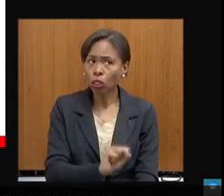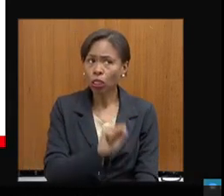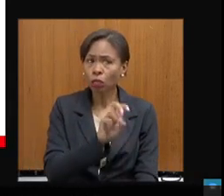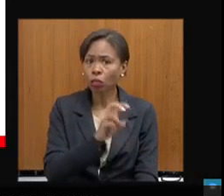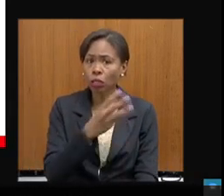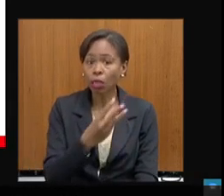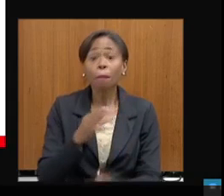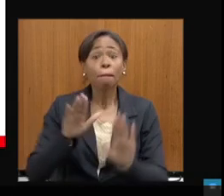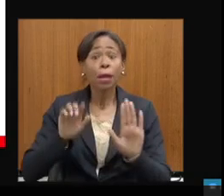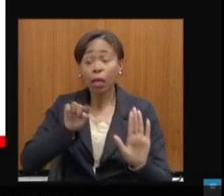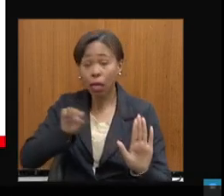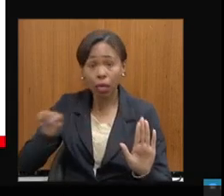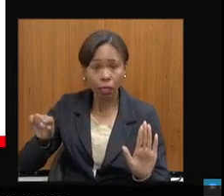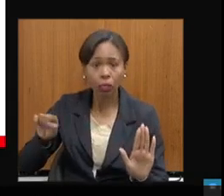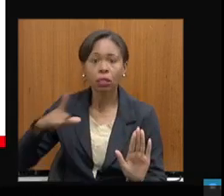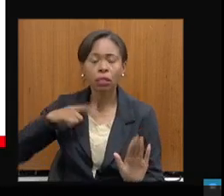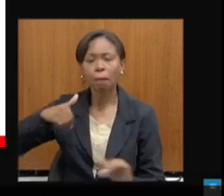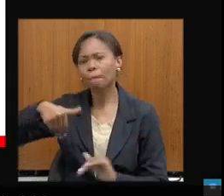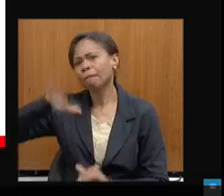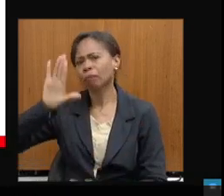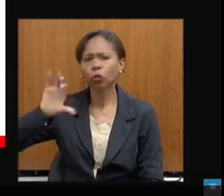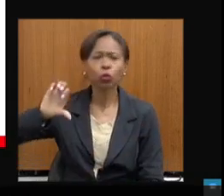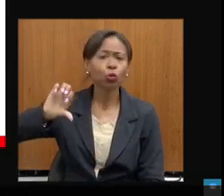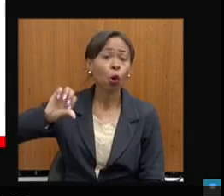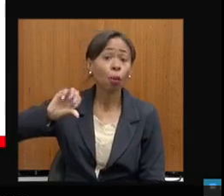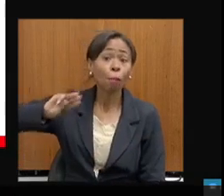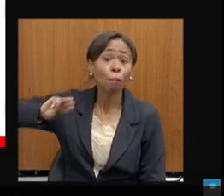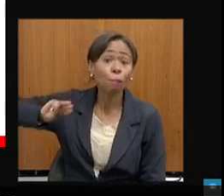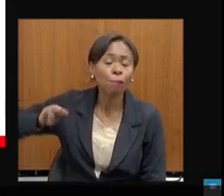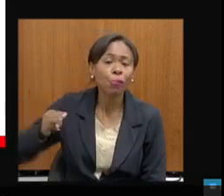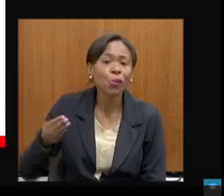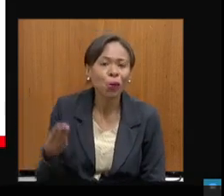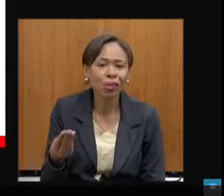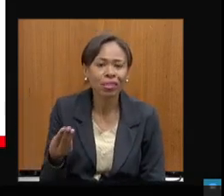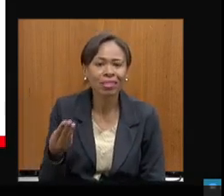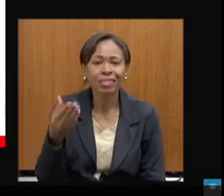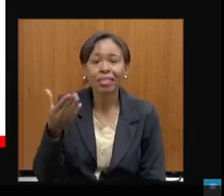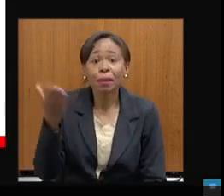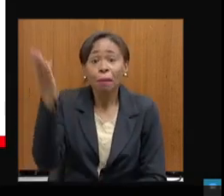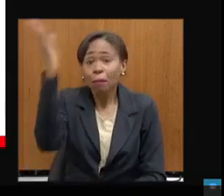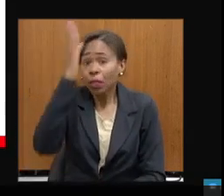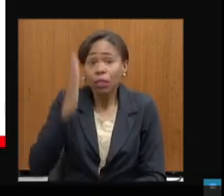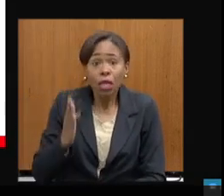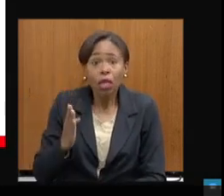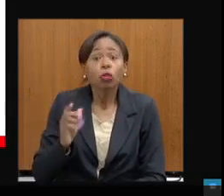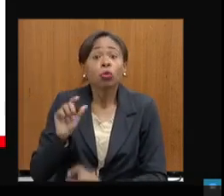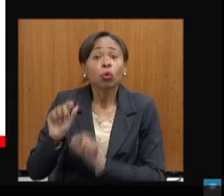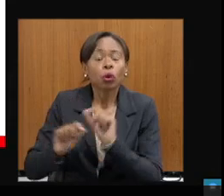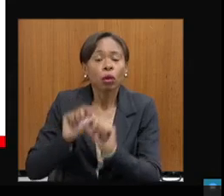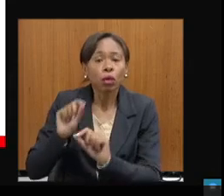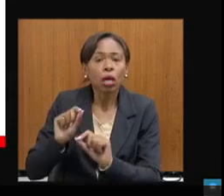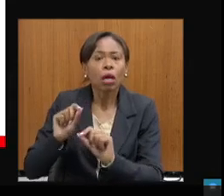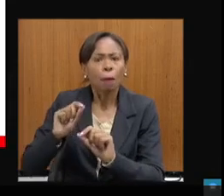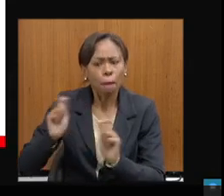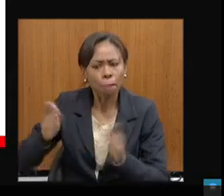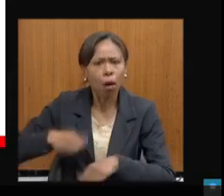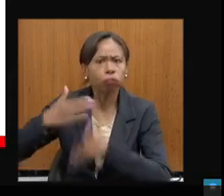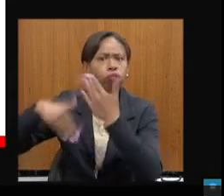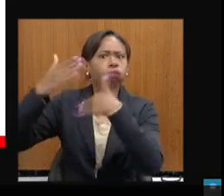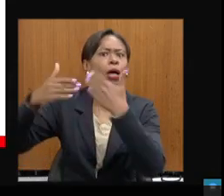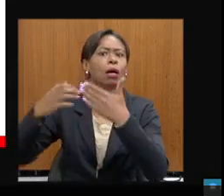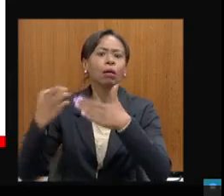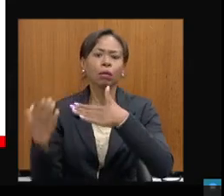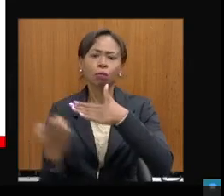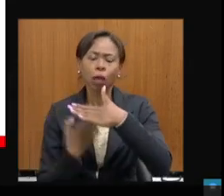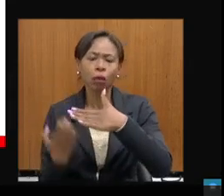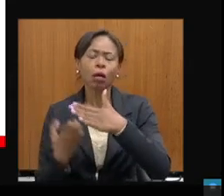de mineiros impactados impactado No melhor sentido da palavra né impactados com mais liberdade para empreender é um